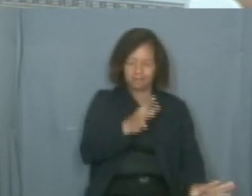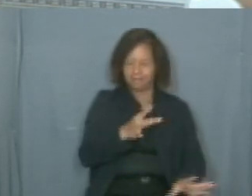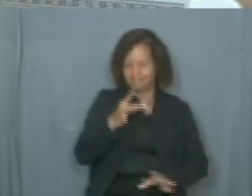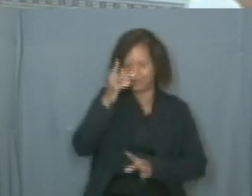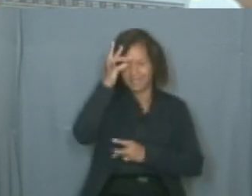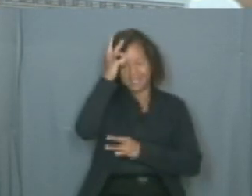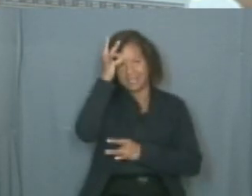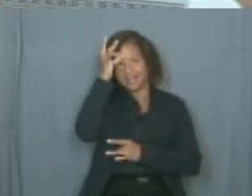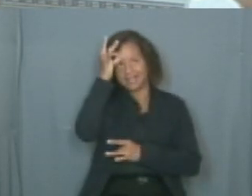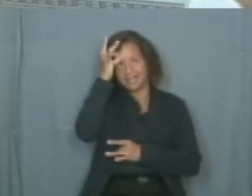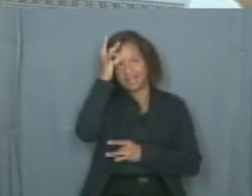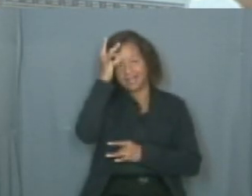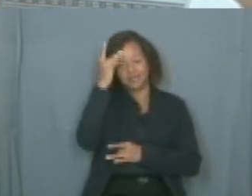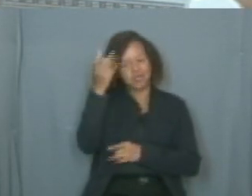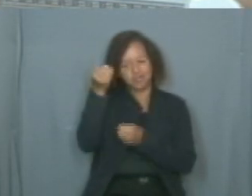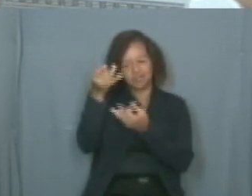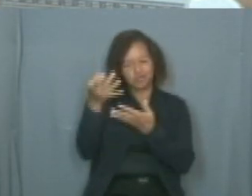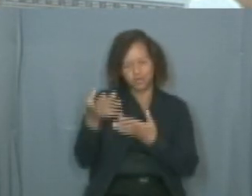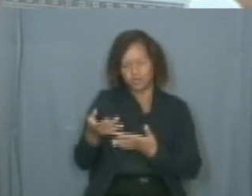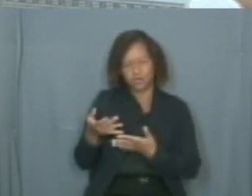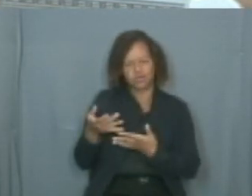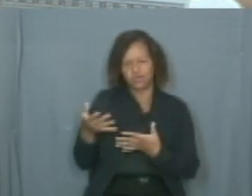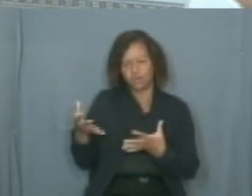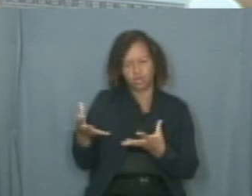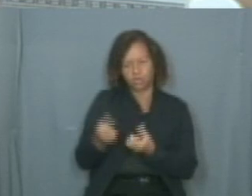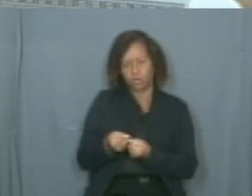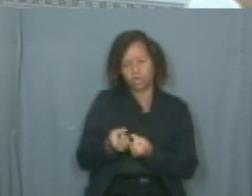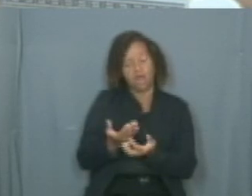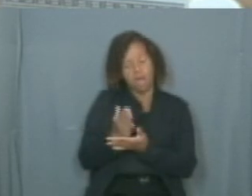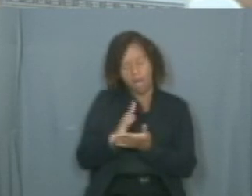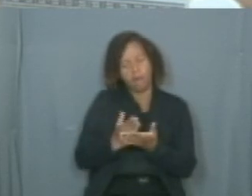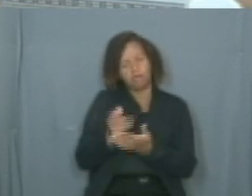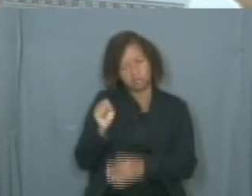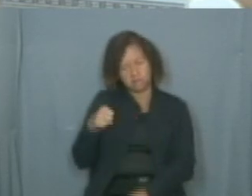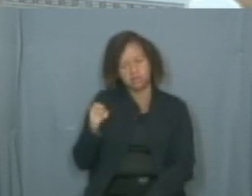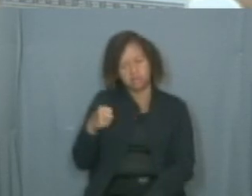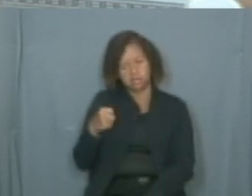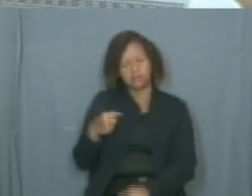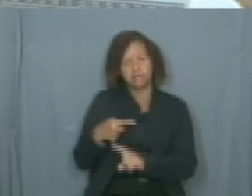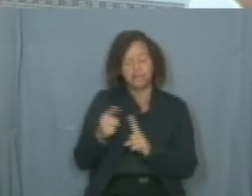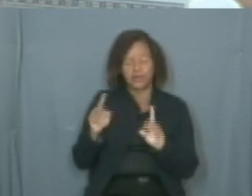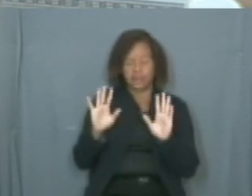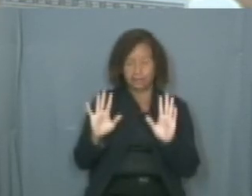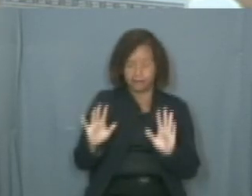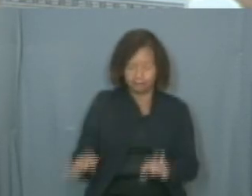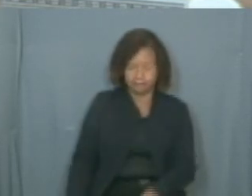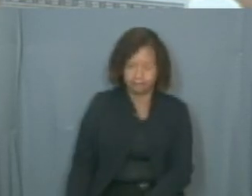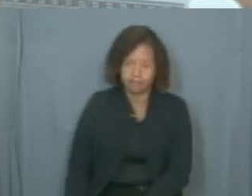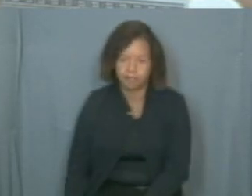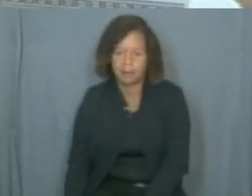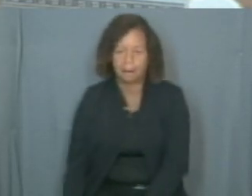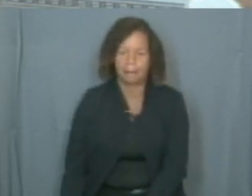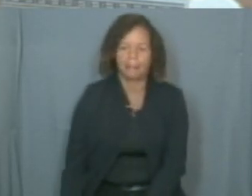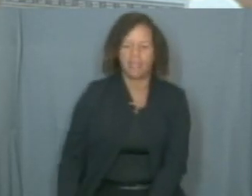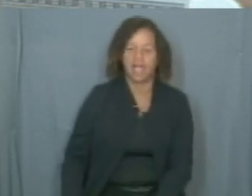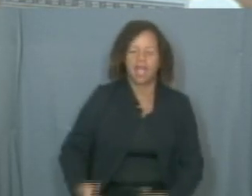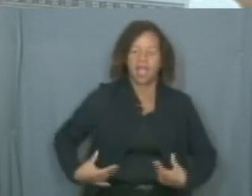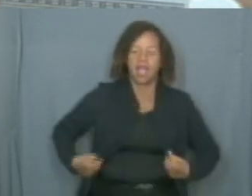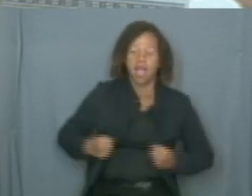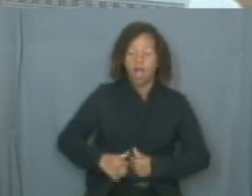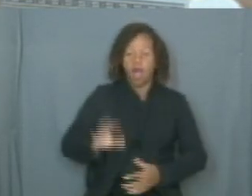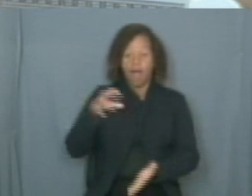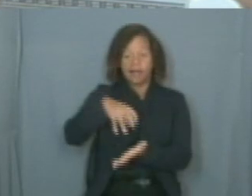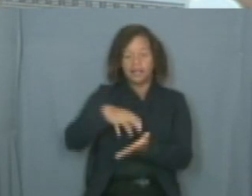acatar o seu discurso na íntegra, alguma parte sim, porque é o seguinte, a rede de saúde,